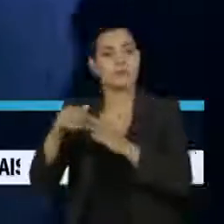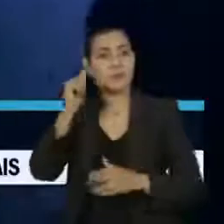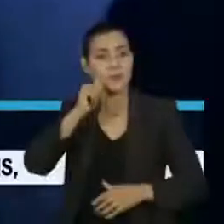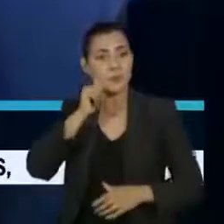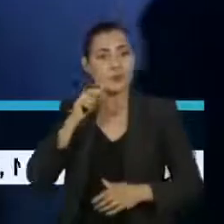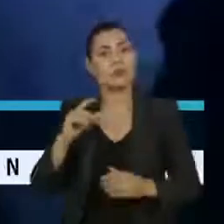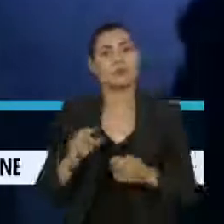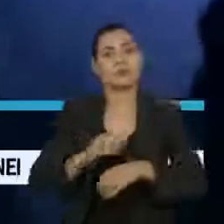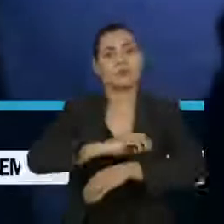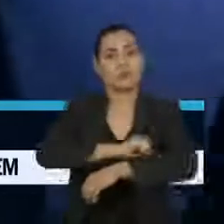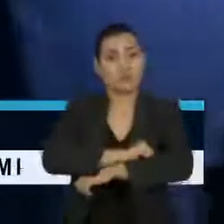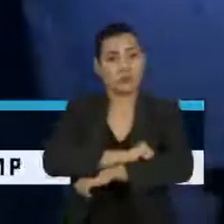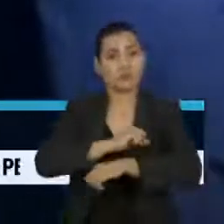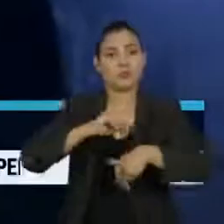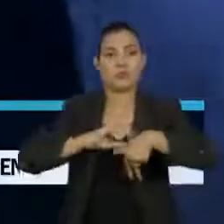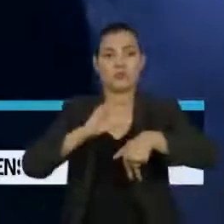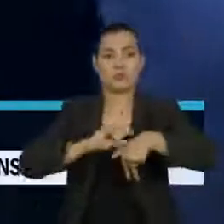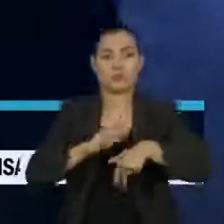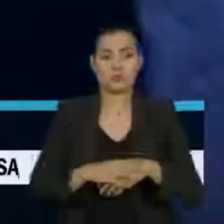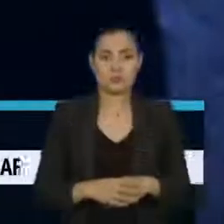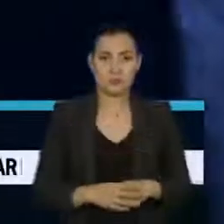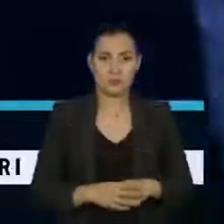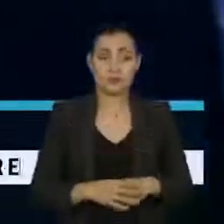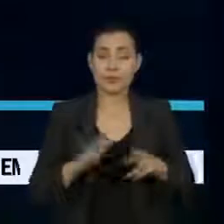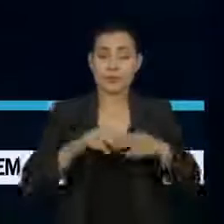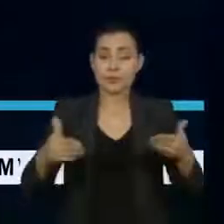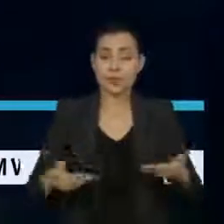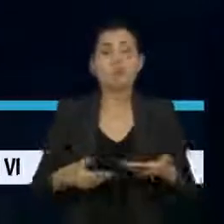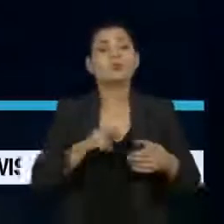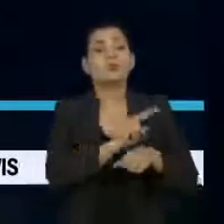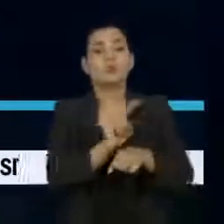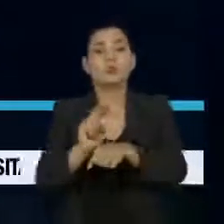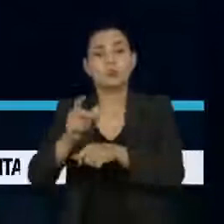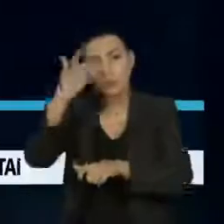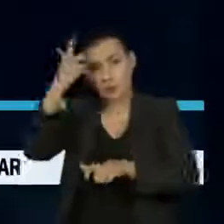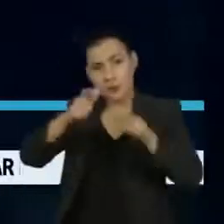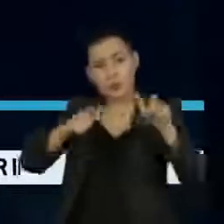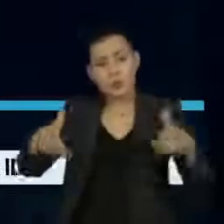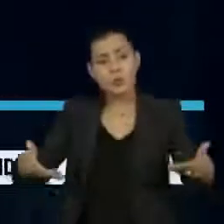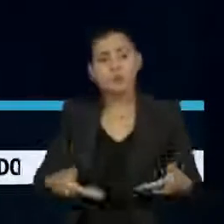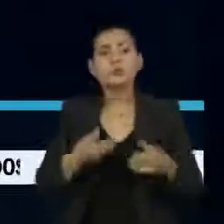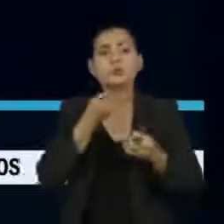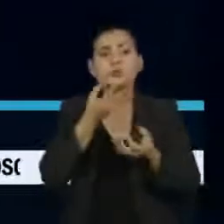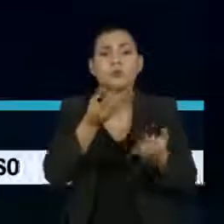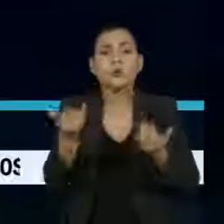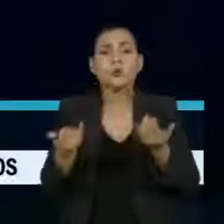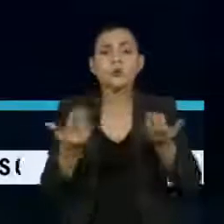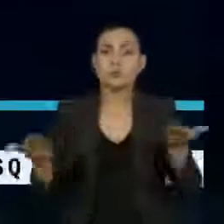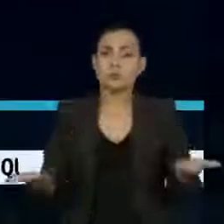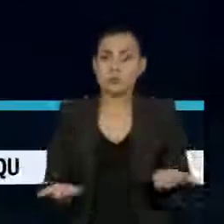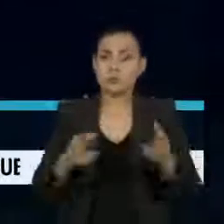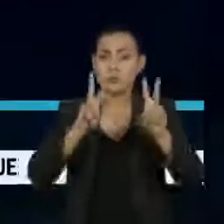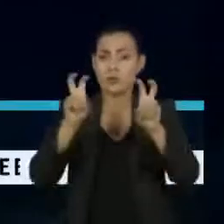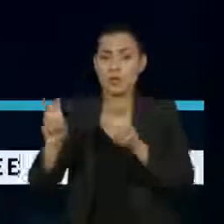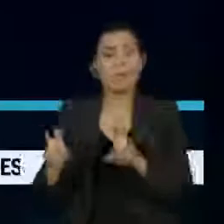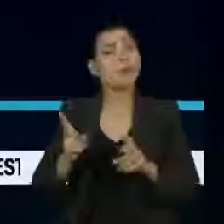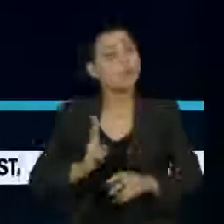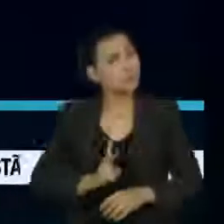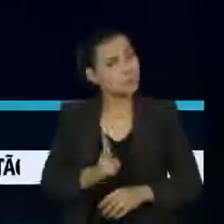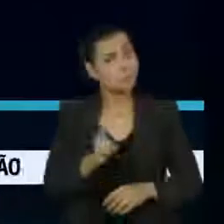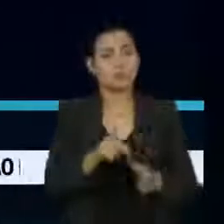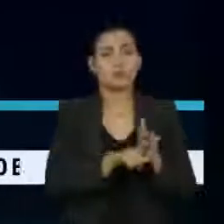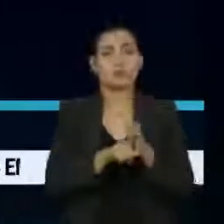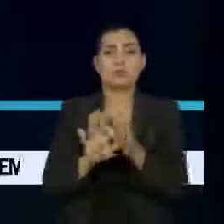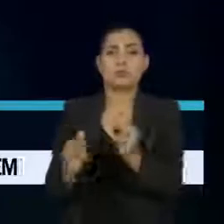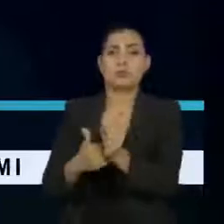Cultura. Em nota, o Departamento de Homicídios e Proteção à Pessoa informou que o inquérito sobre o caso segue em andamento